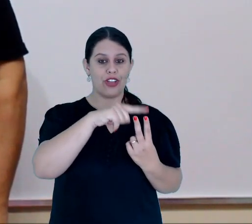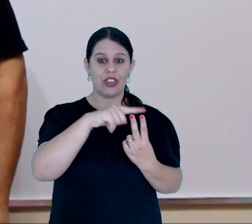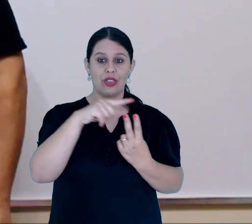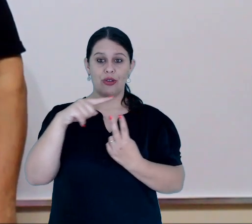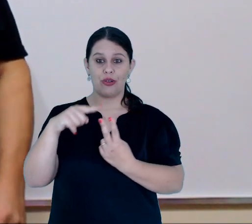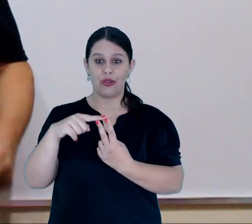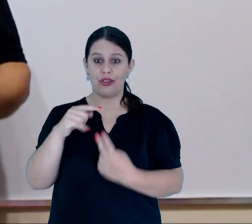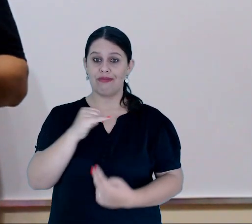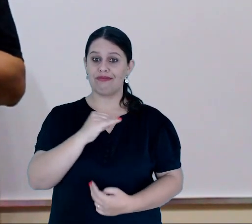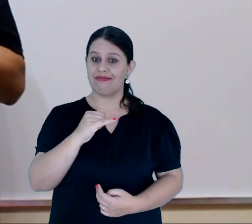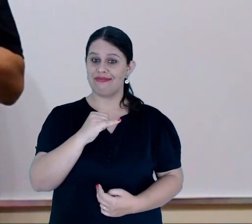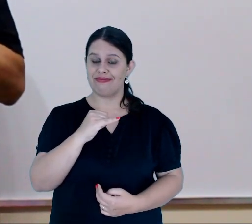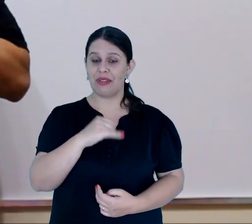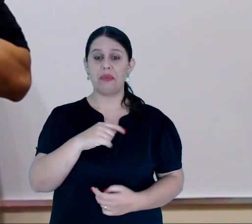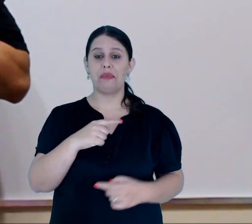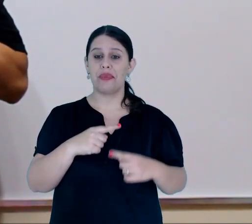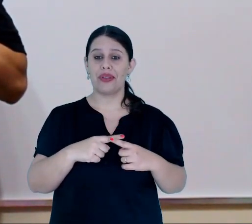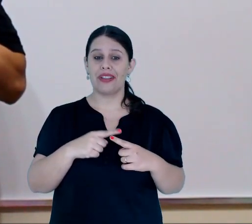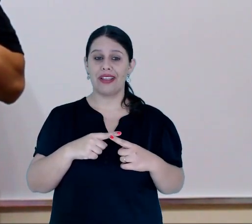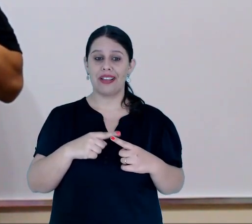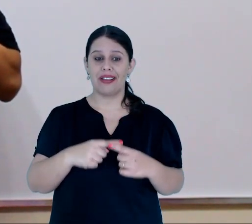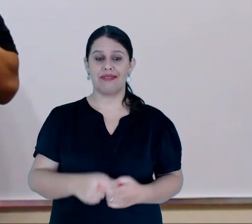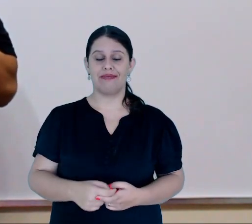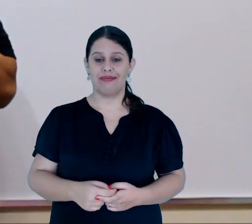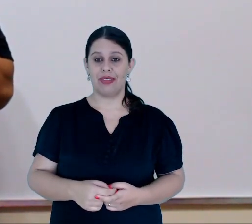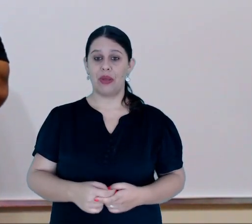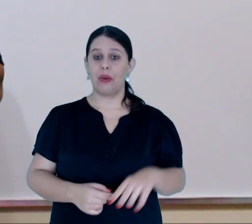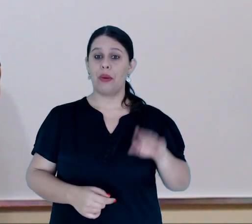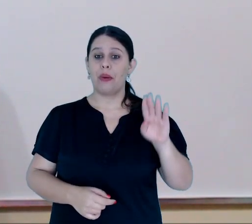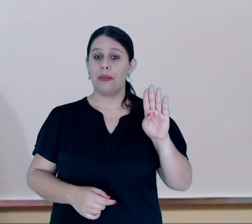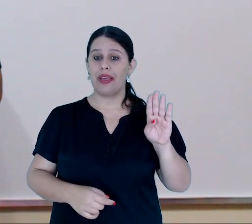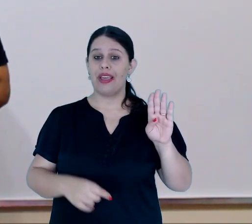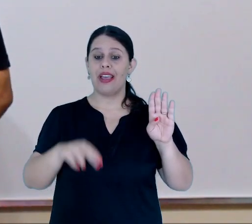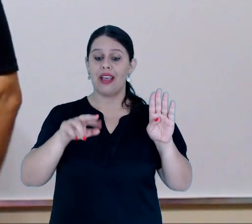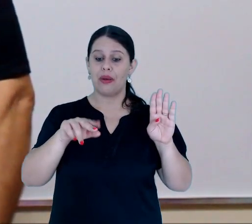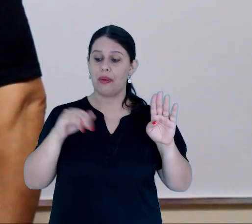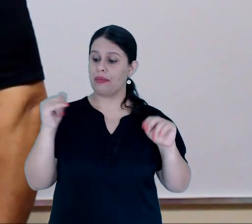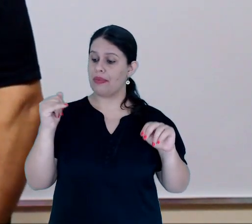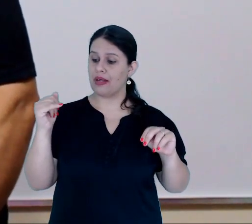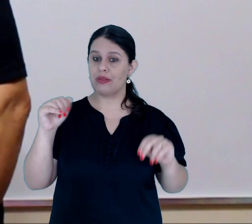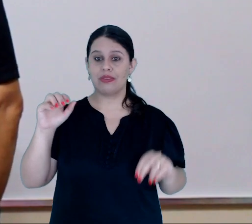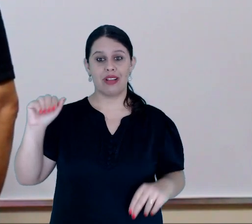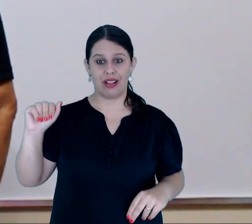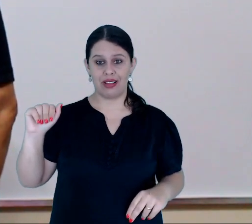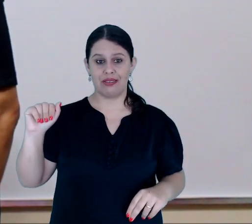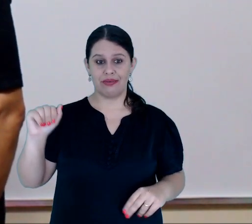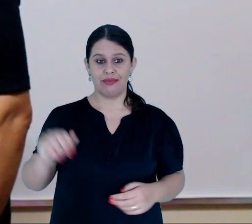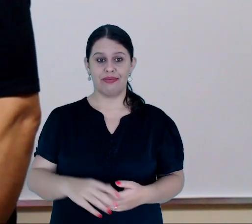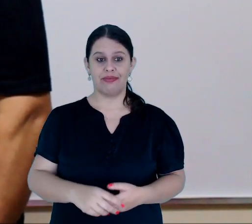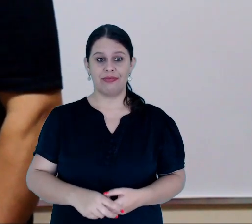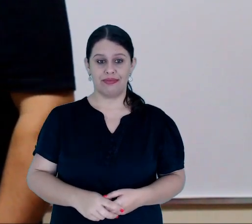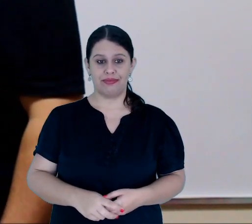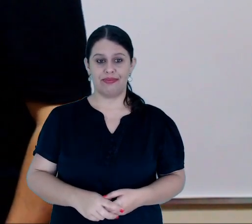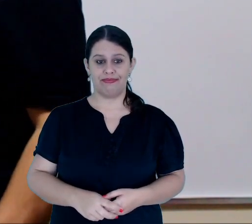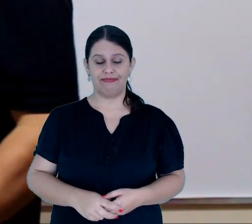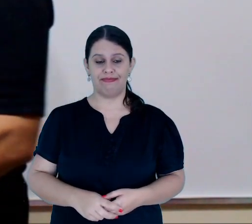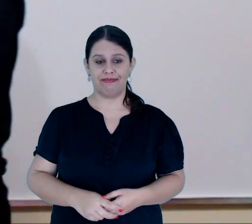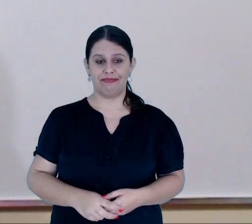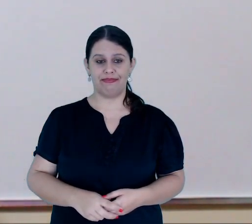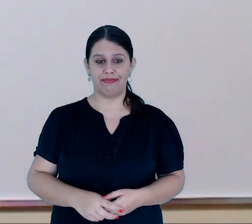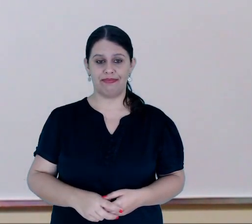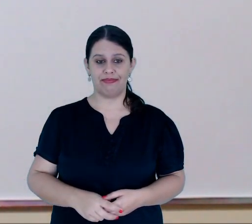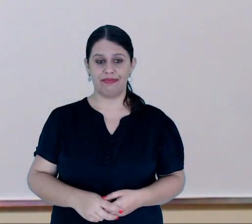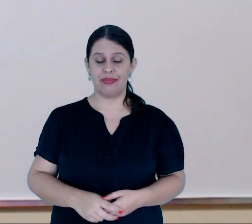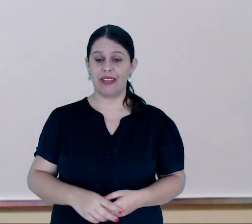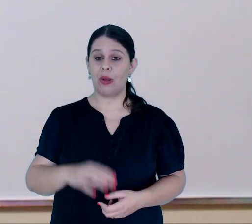nada menos que uma subtração de vetores Por quê? Porque o vetor D é o vetor menos